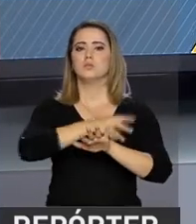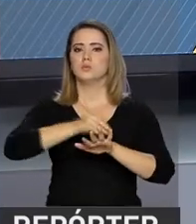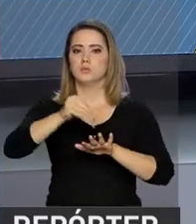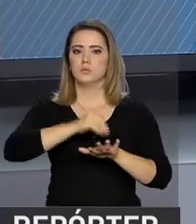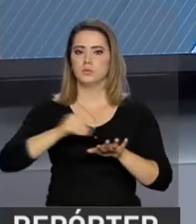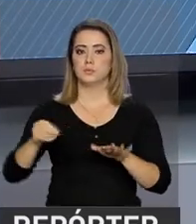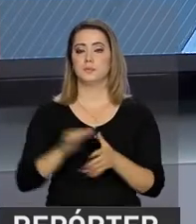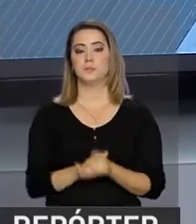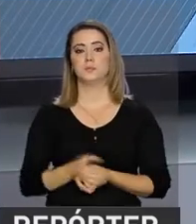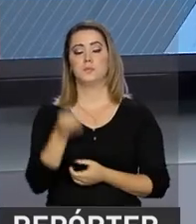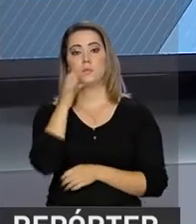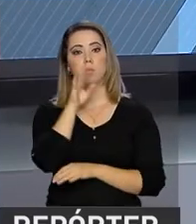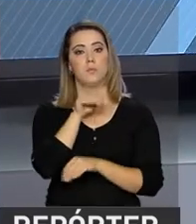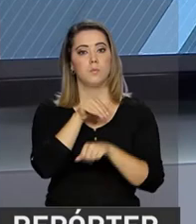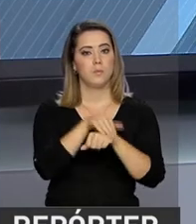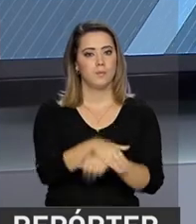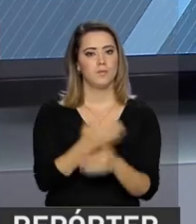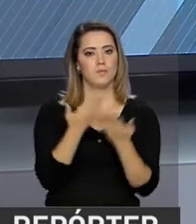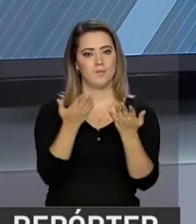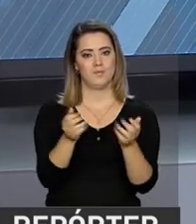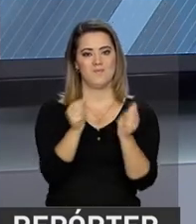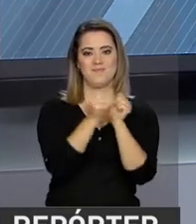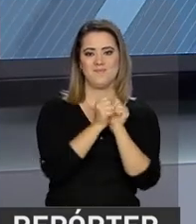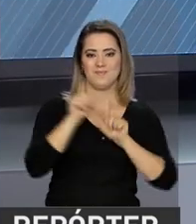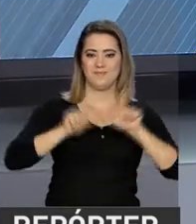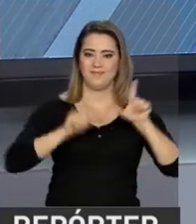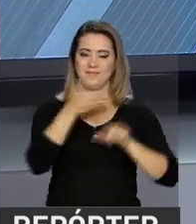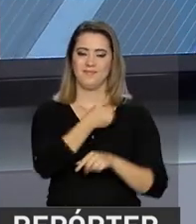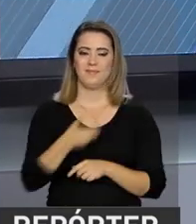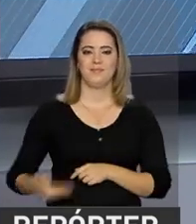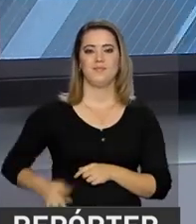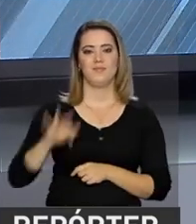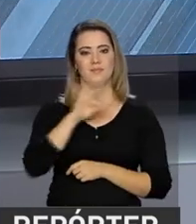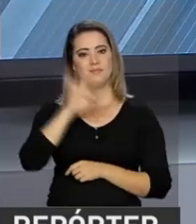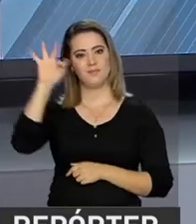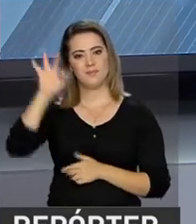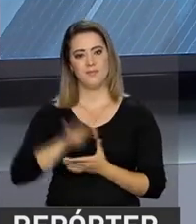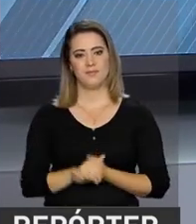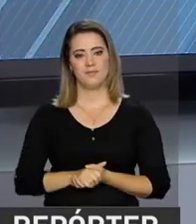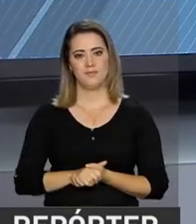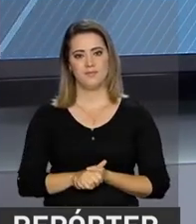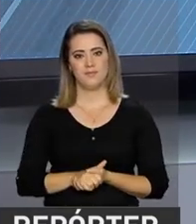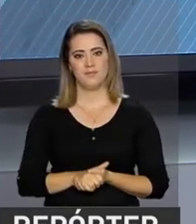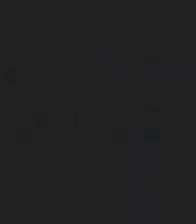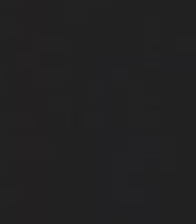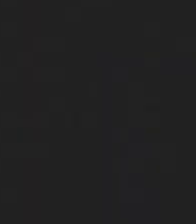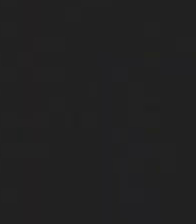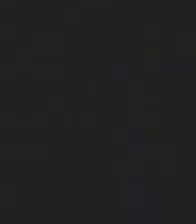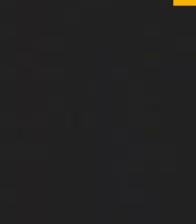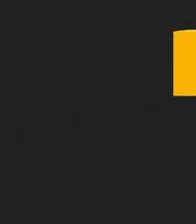com outras informações uma boa noite pra você e continue com a gente na nbr a tv do governo federal